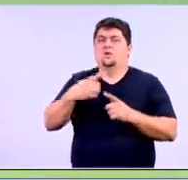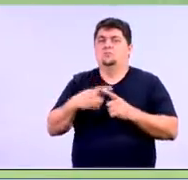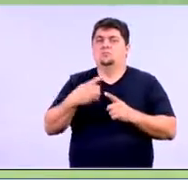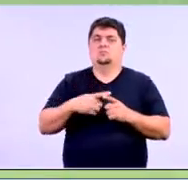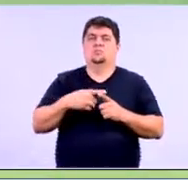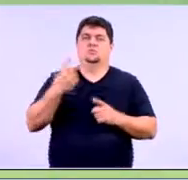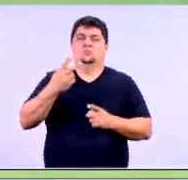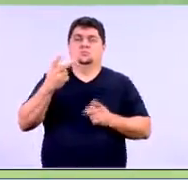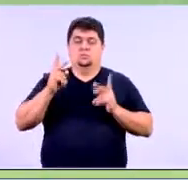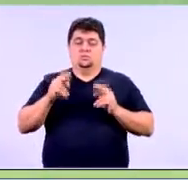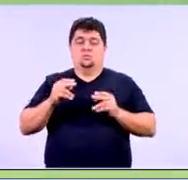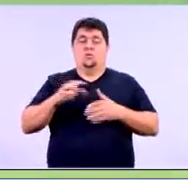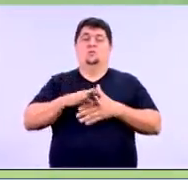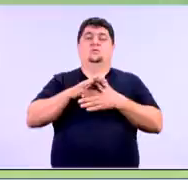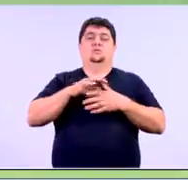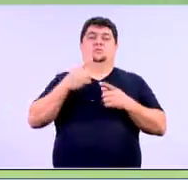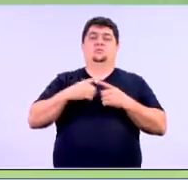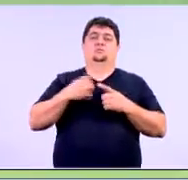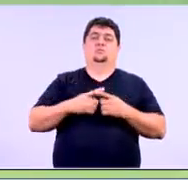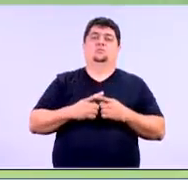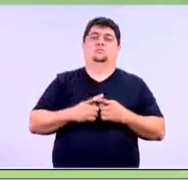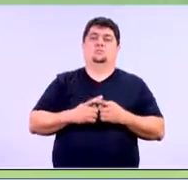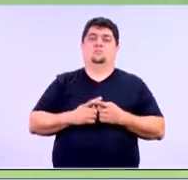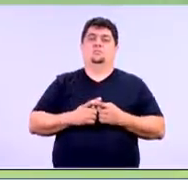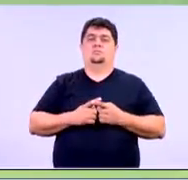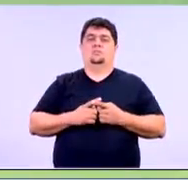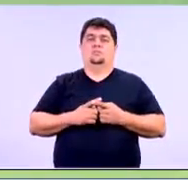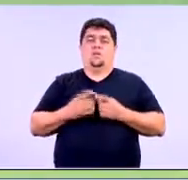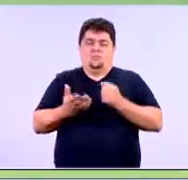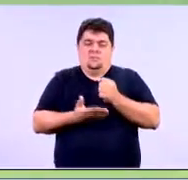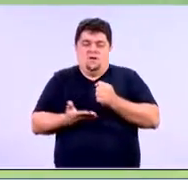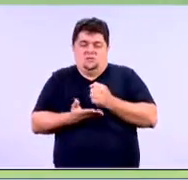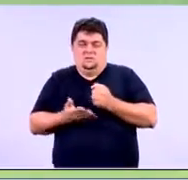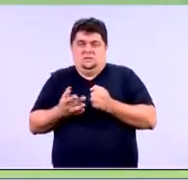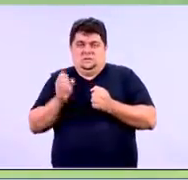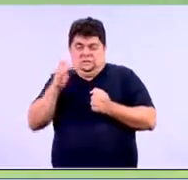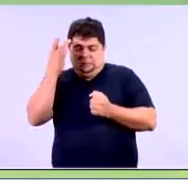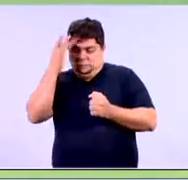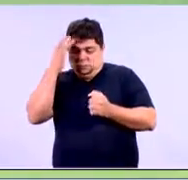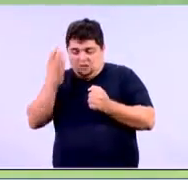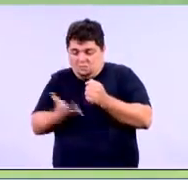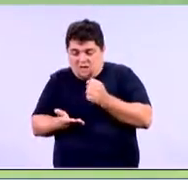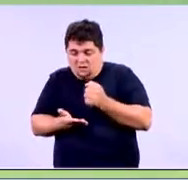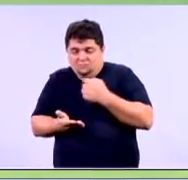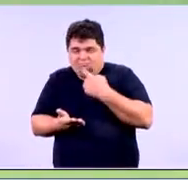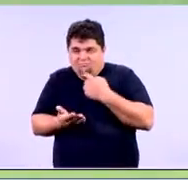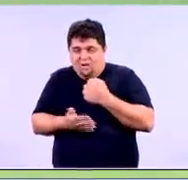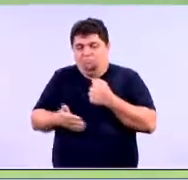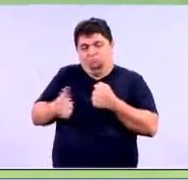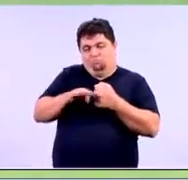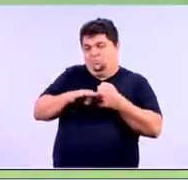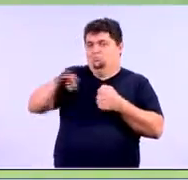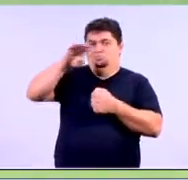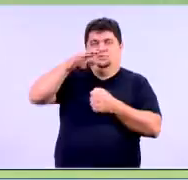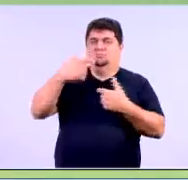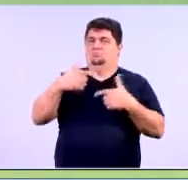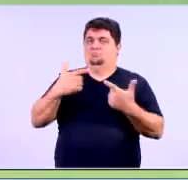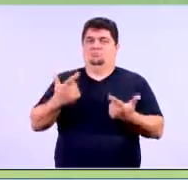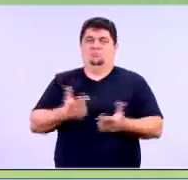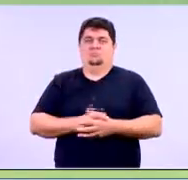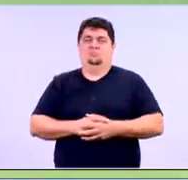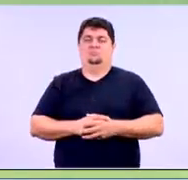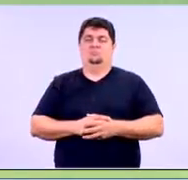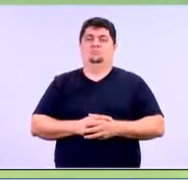duas questões abordando princípios, porque o princípio é a base. Se nós não tivermos base, a gente não tem meio nem fim.